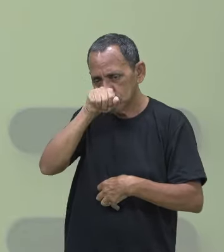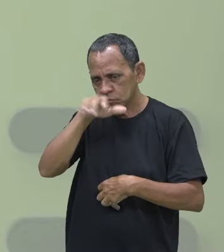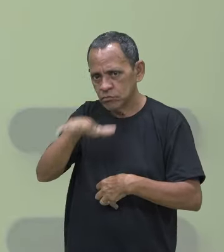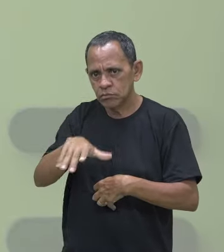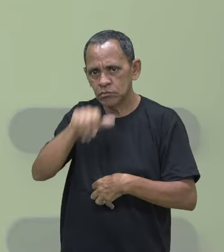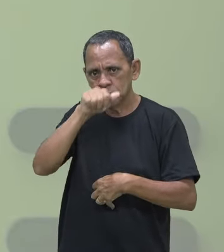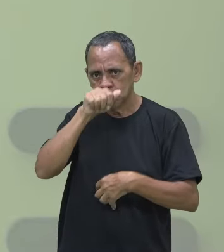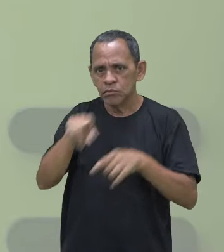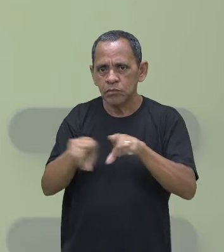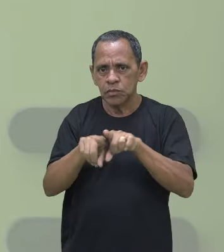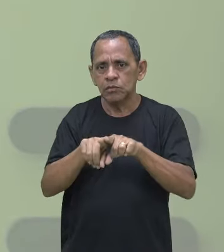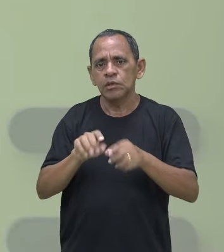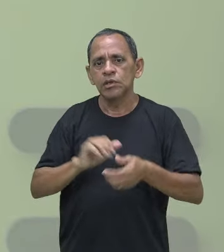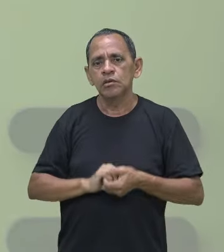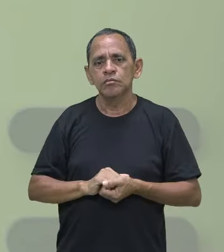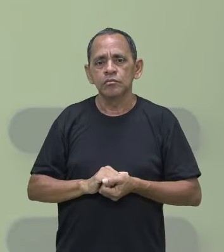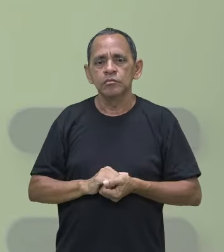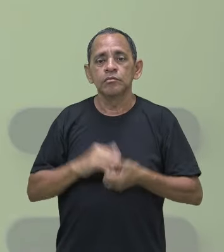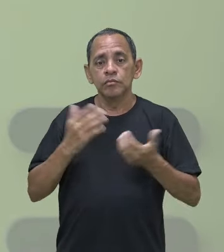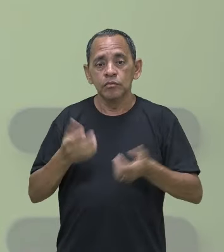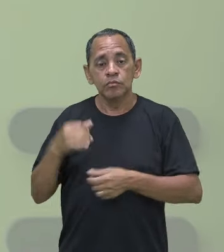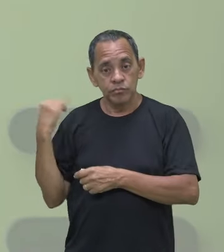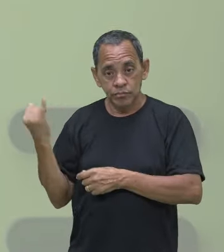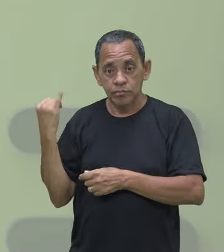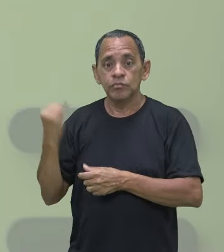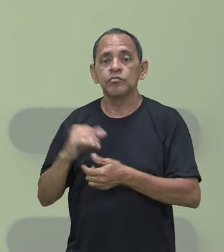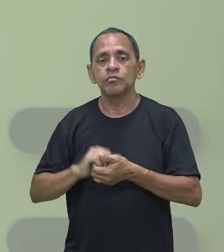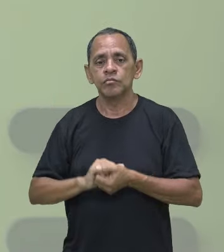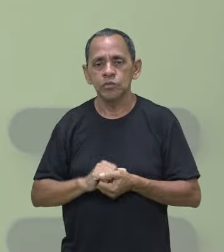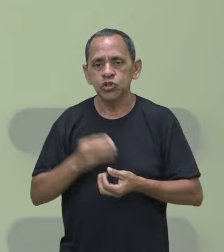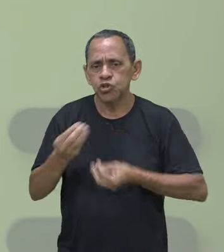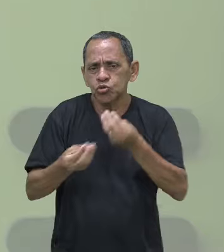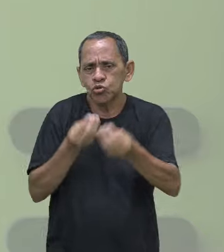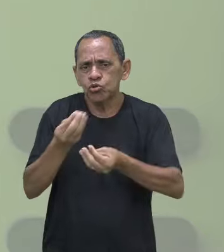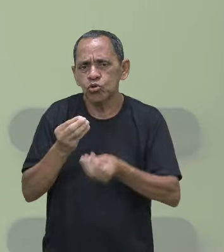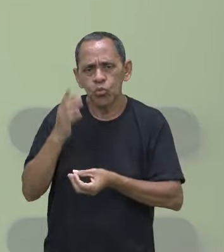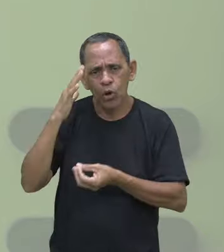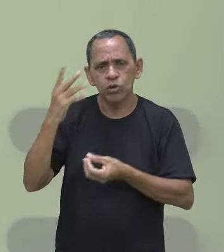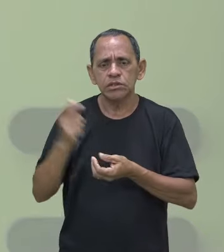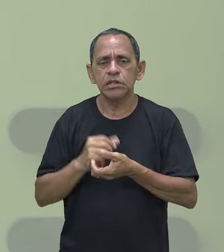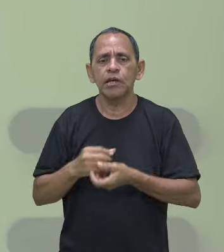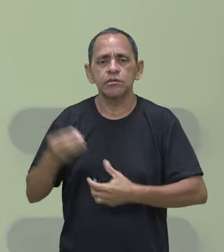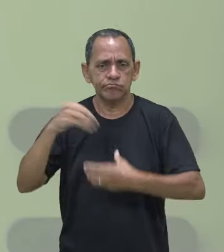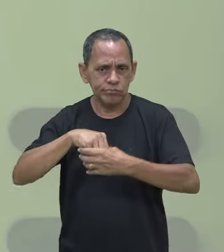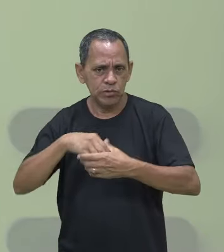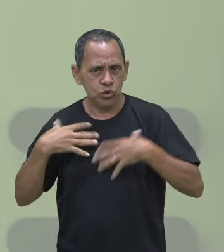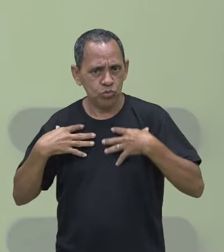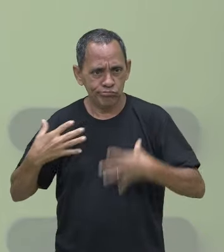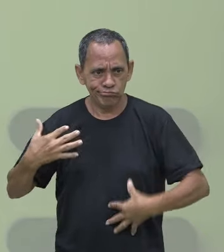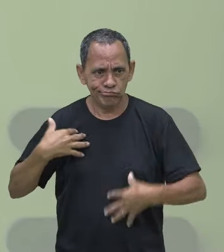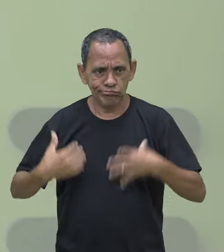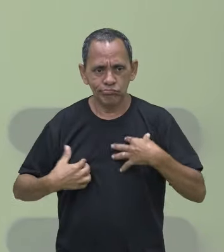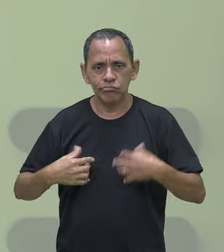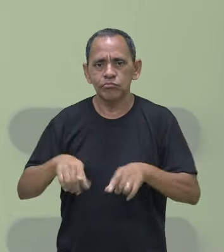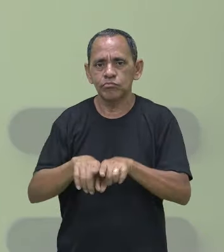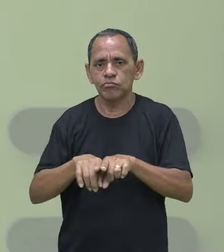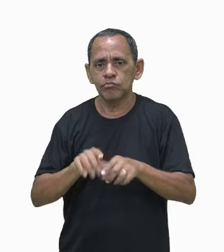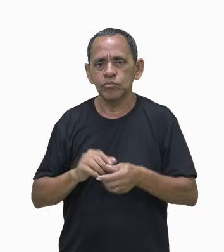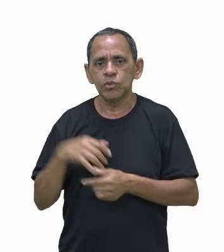tem a importância desse funcionamento de todos os sistemas do corpo humano. Também é importante